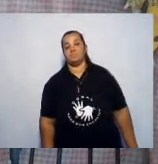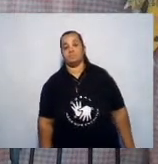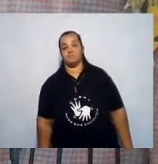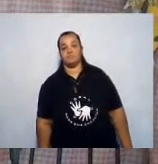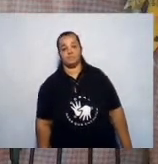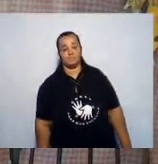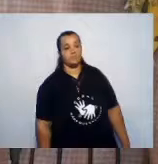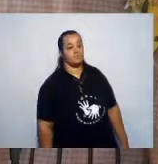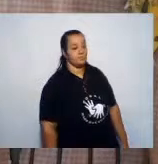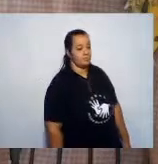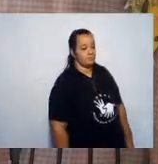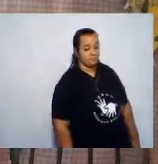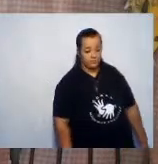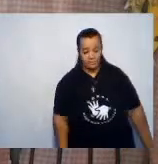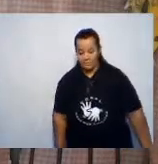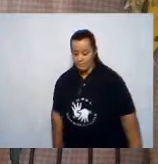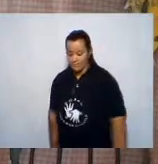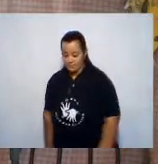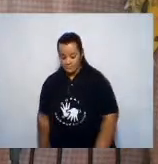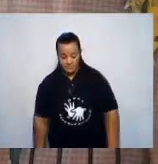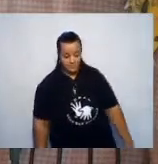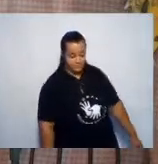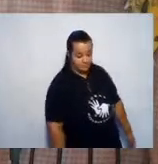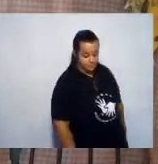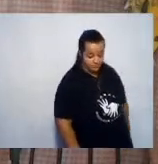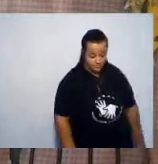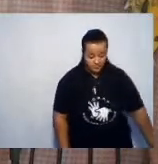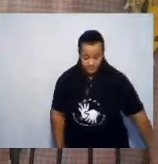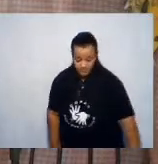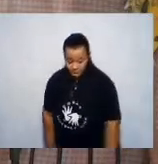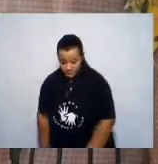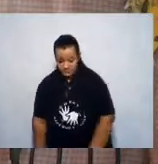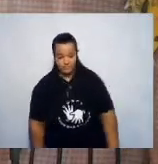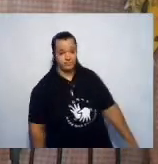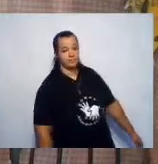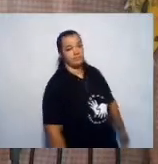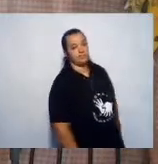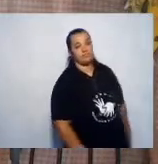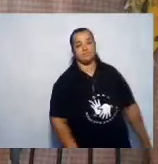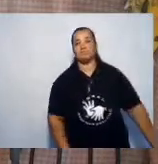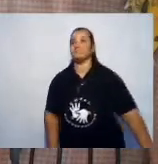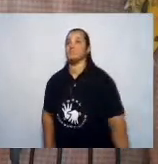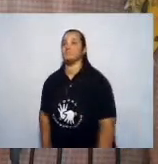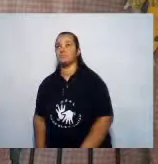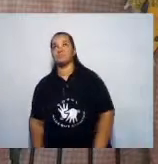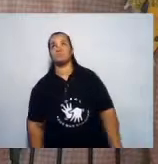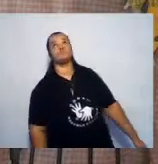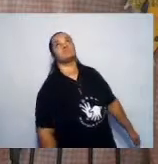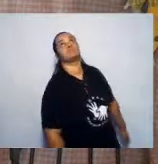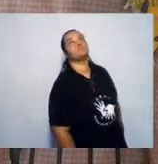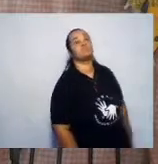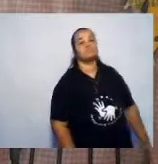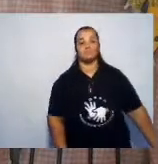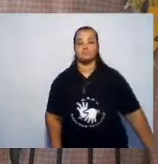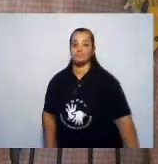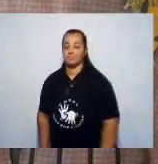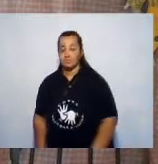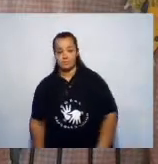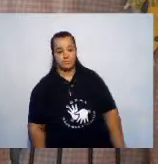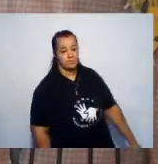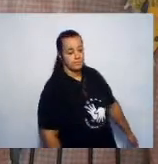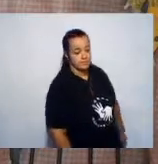gente. Canta aí em casa. Canta juntinho com o André e Rafael pra gente fechar com muita boa vibração, agradecendo e